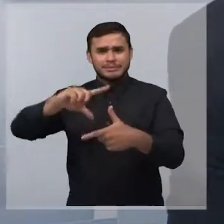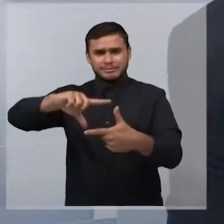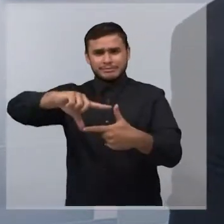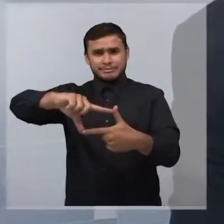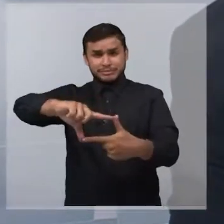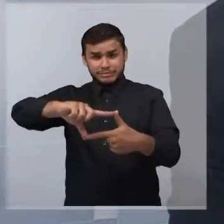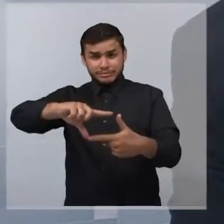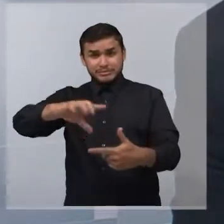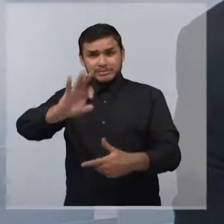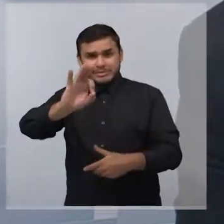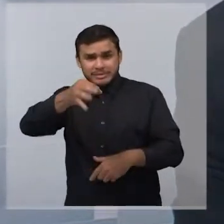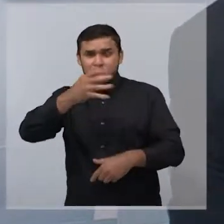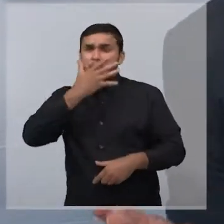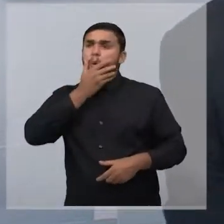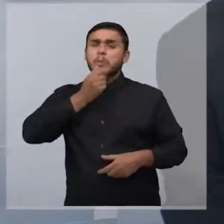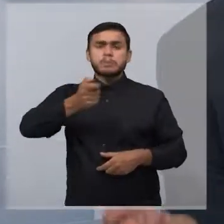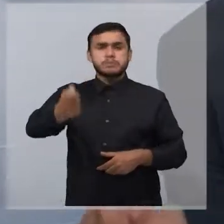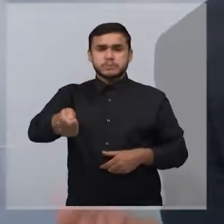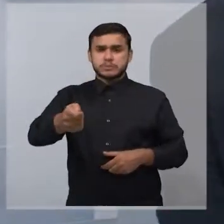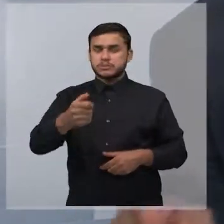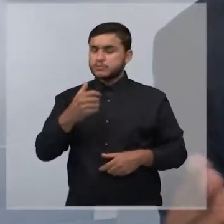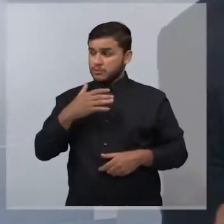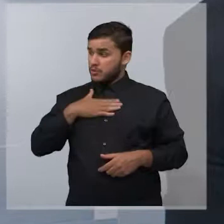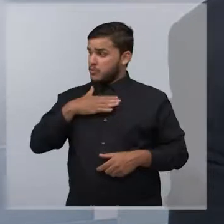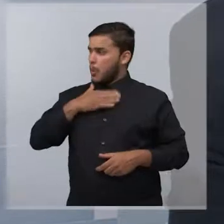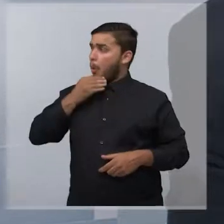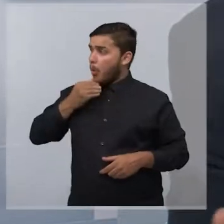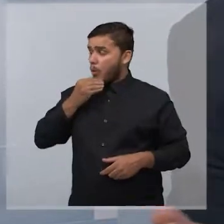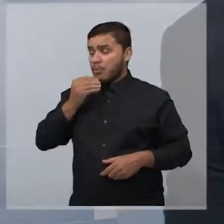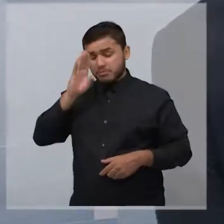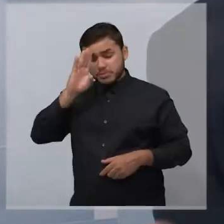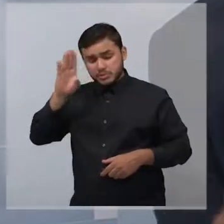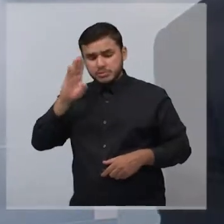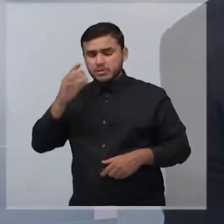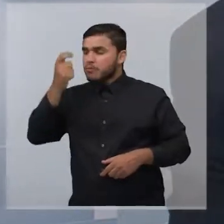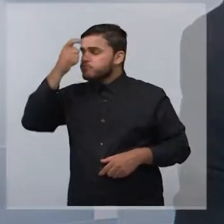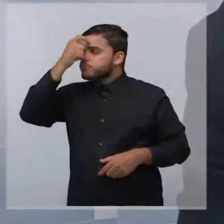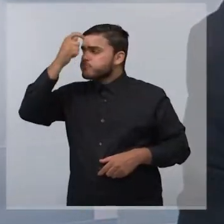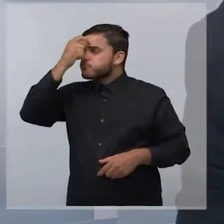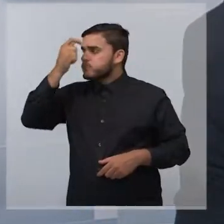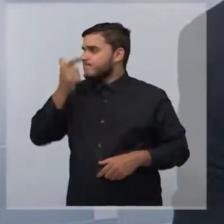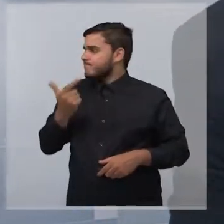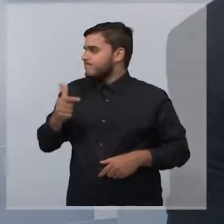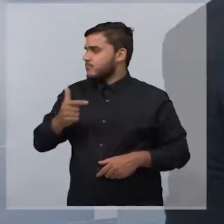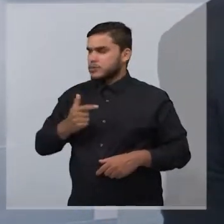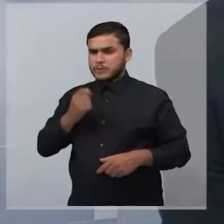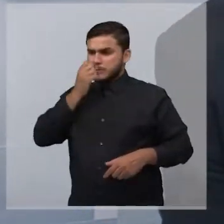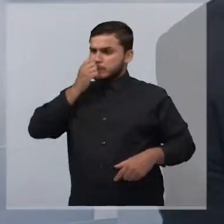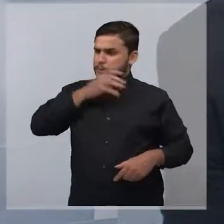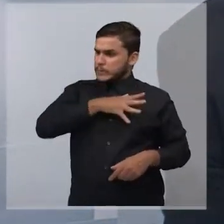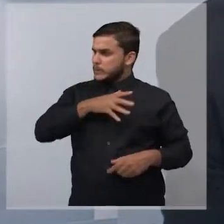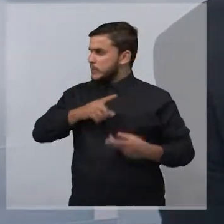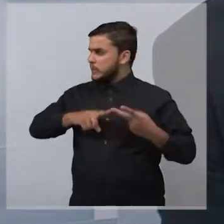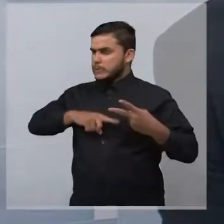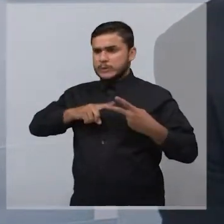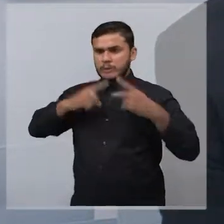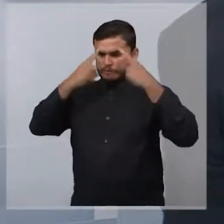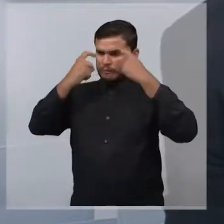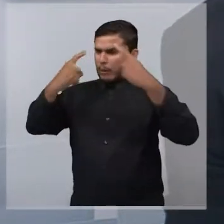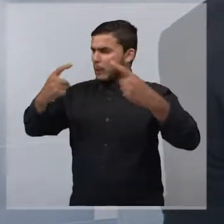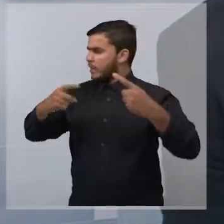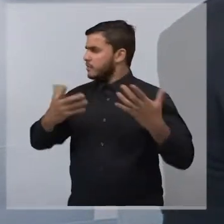da construção dos seres, e eu falo dos seres masculinos, homens, que absorveram a